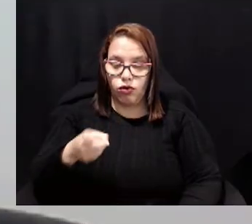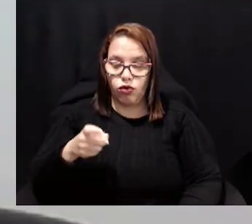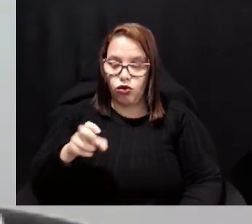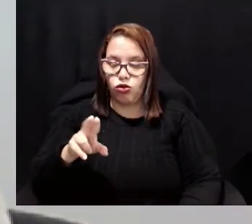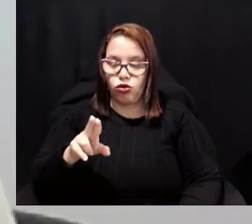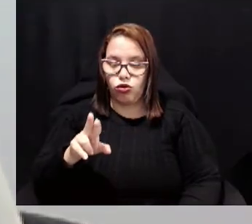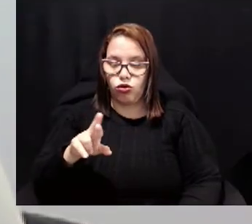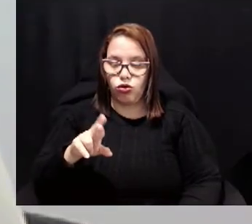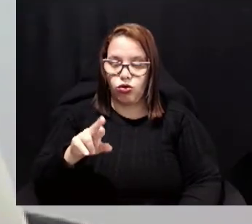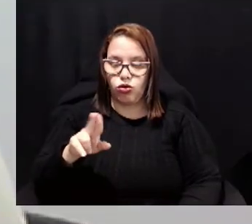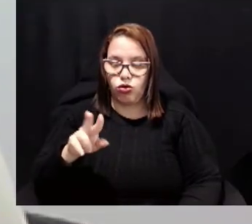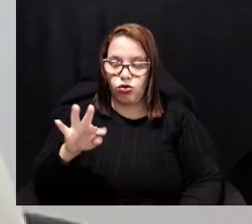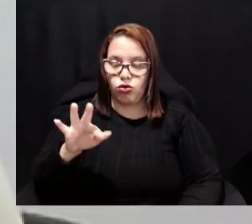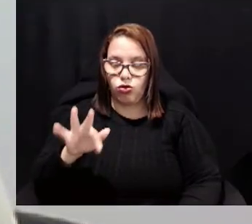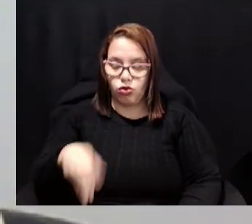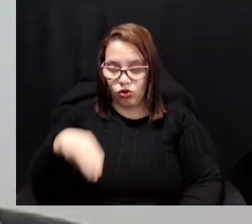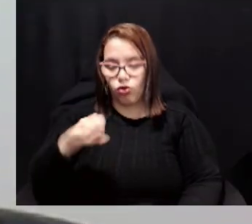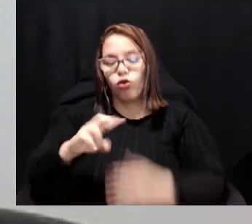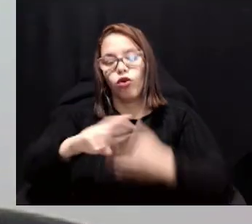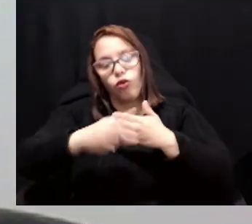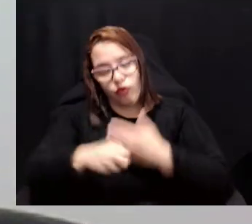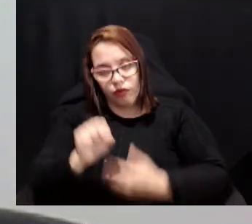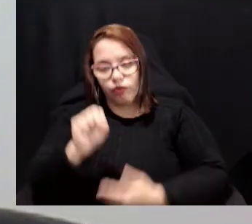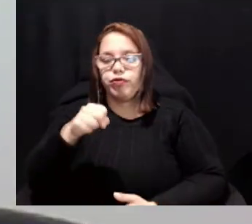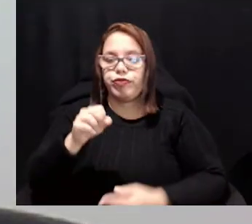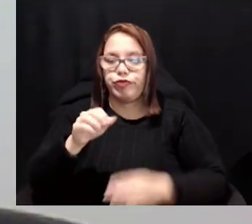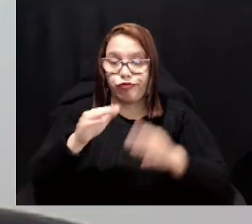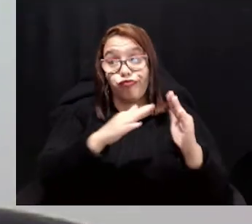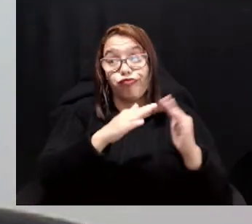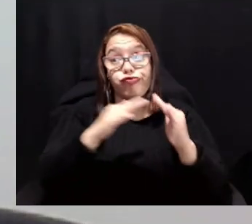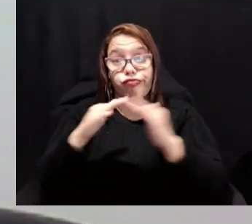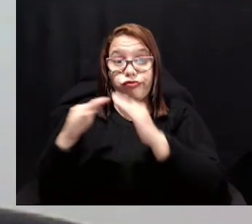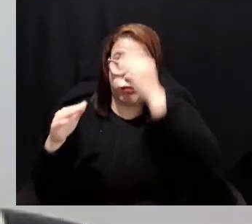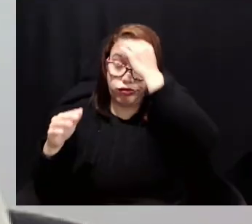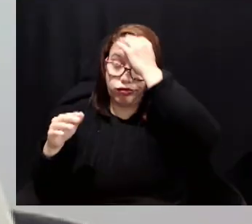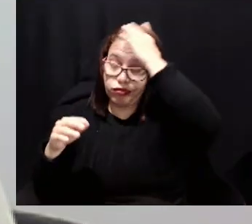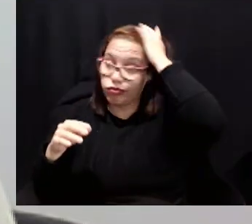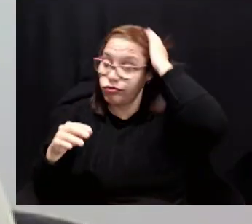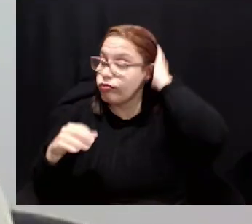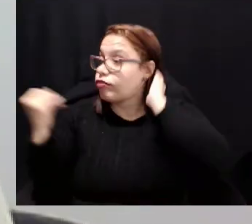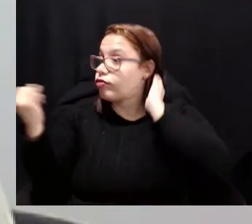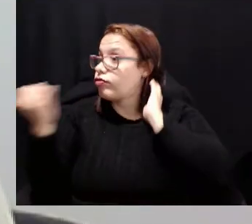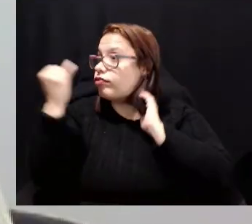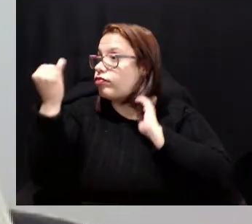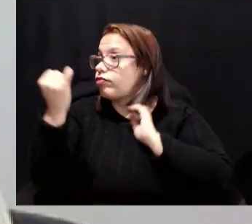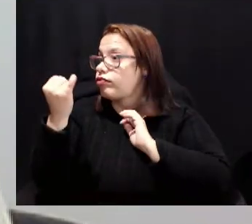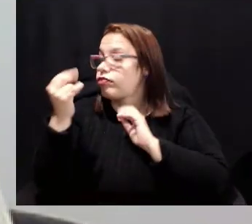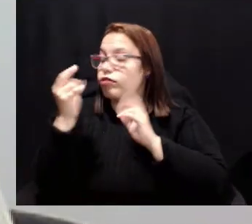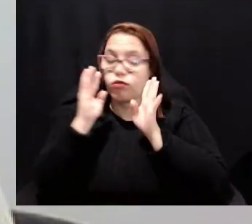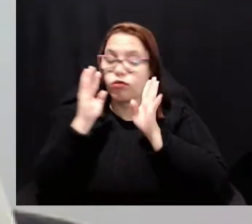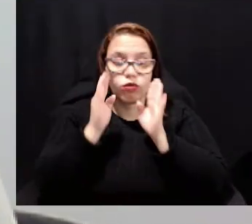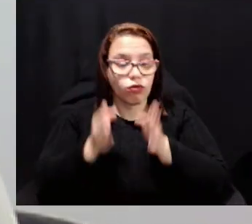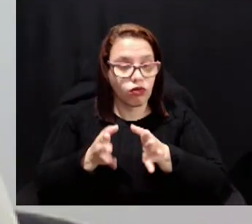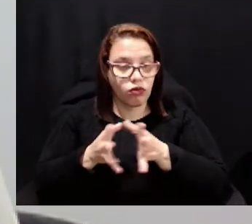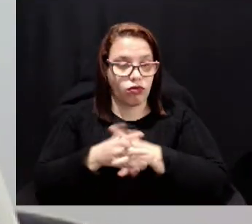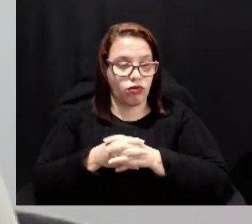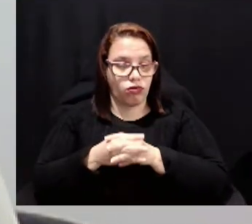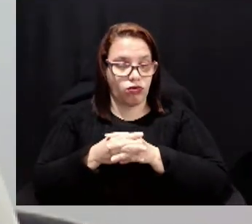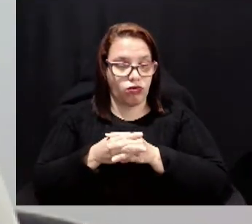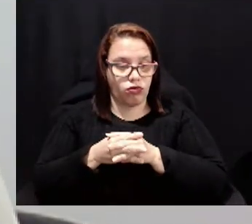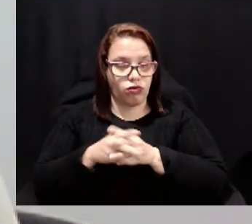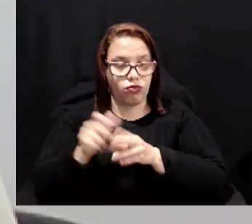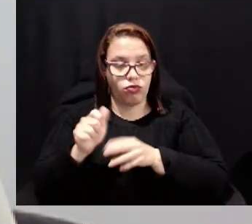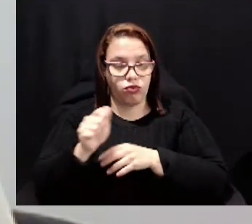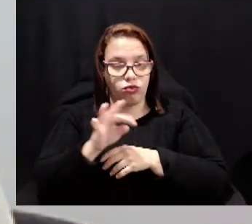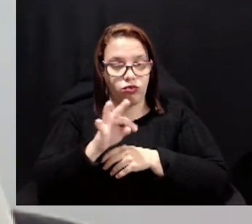dos gases gerados, eles geram impacto, sim, na vizinhança, né, então por isso que é muito importante que a gente olhe para